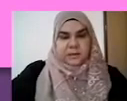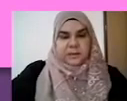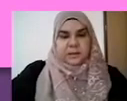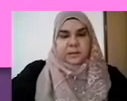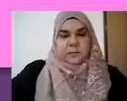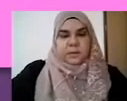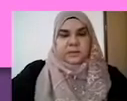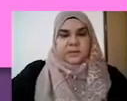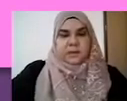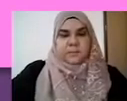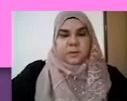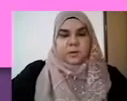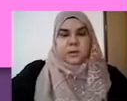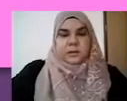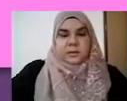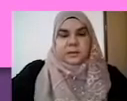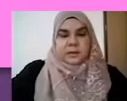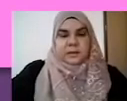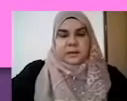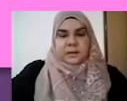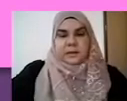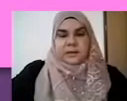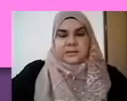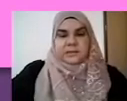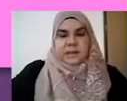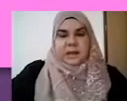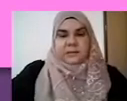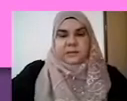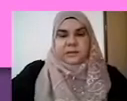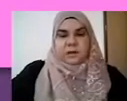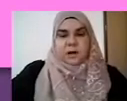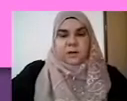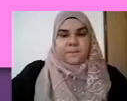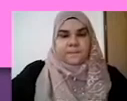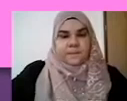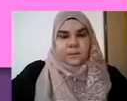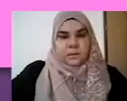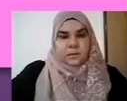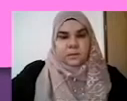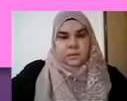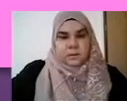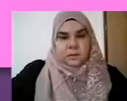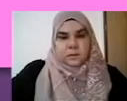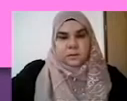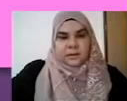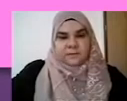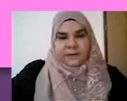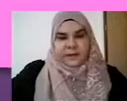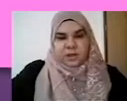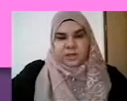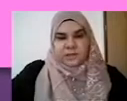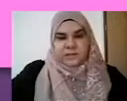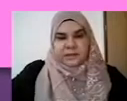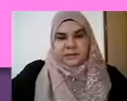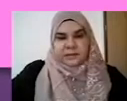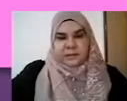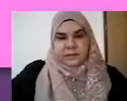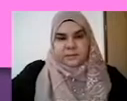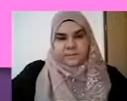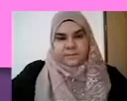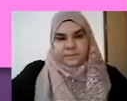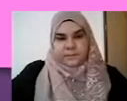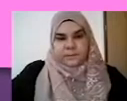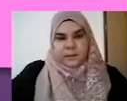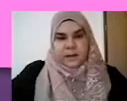perceber aqui, por exemplo, que esse lado aqui, ó, ele vai encaixar nesse lado